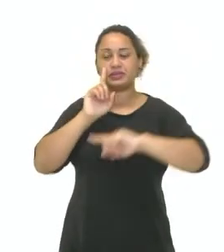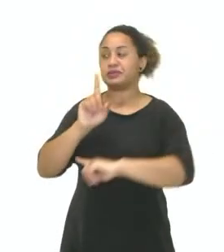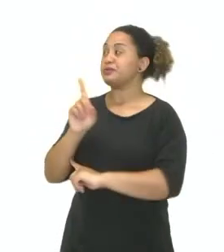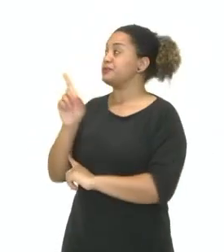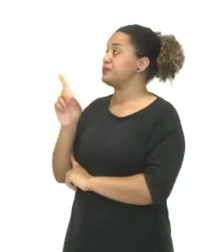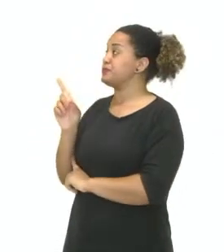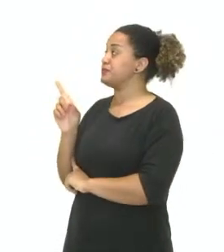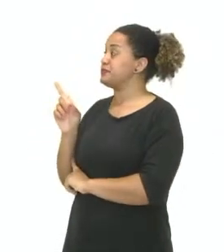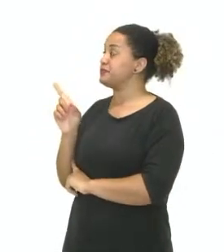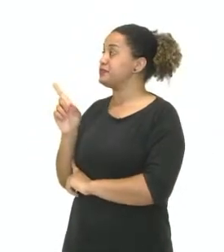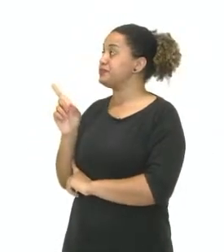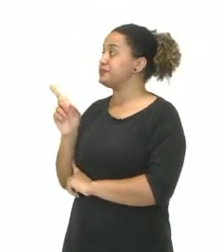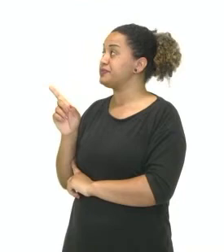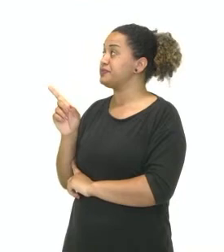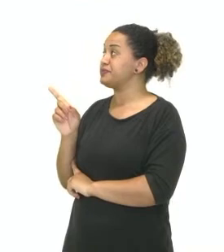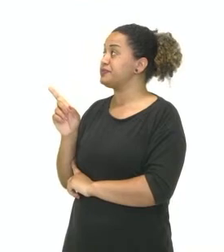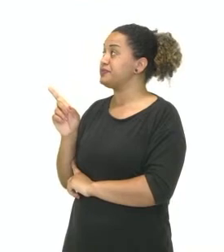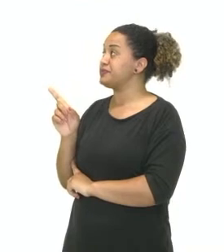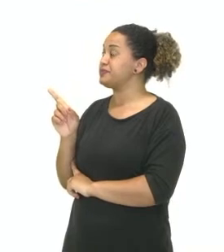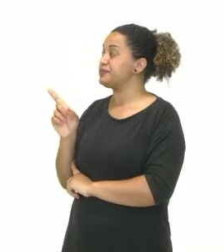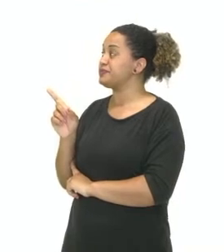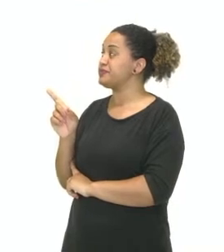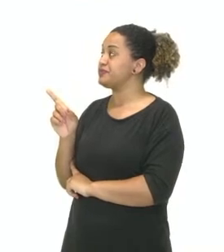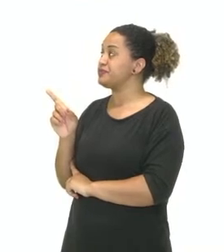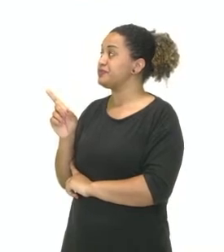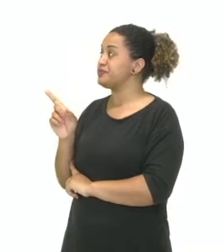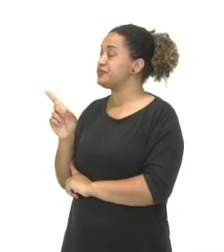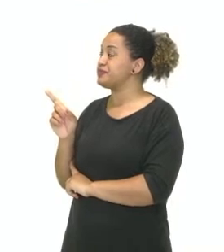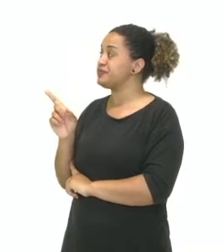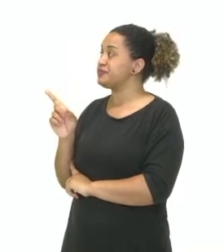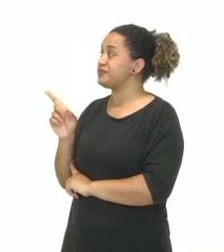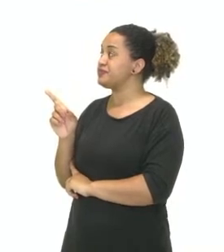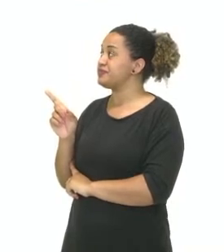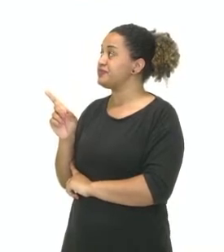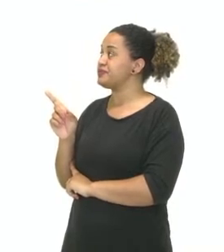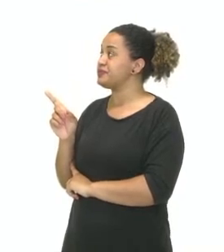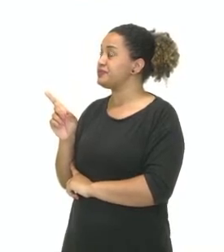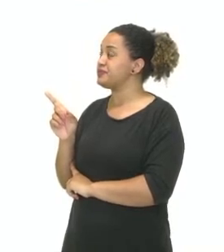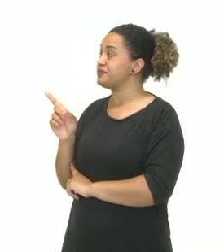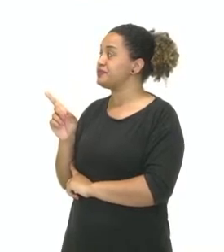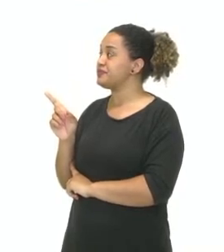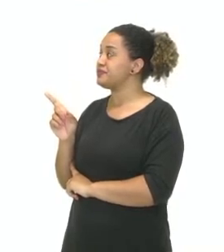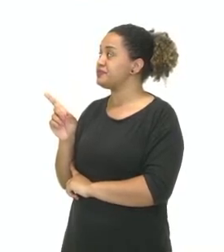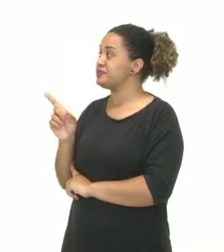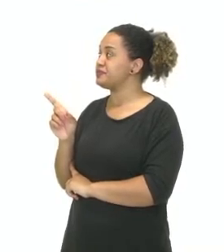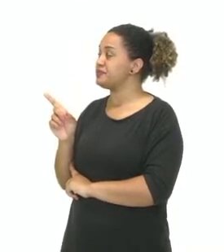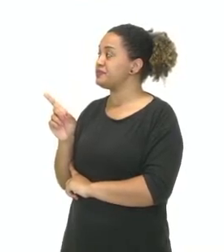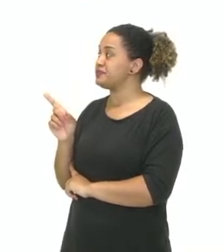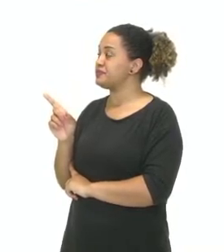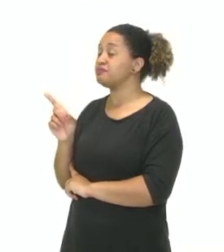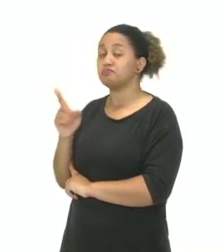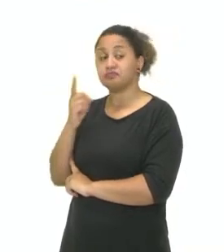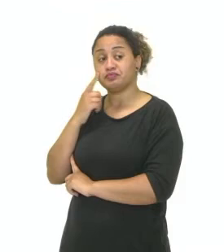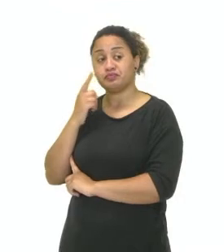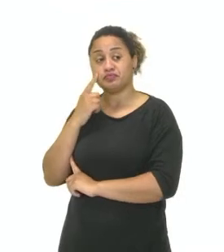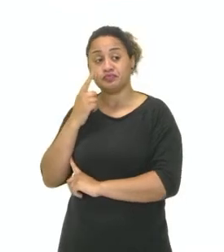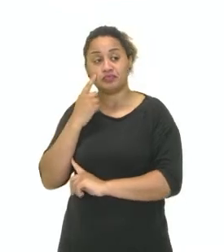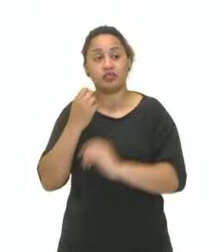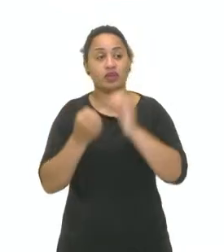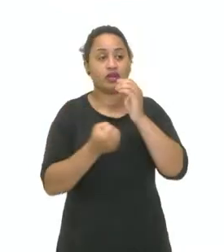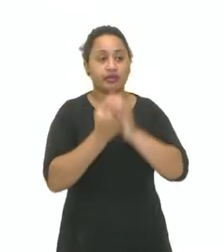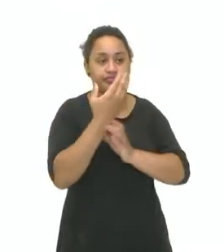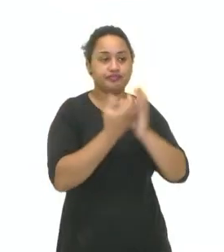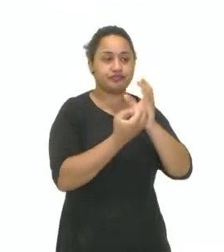temos aqui, dentro de produtividade primária, tá? Produzido por aquele organismo, temos a bruta e o